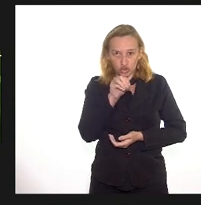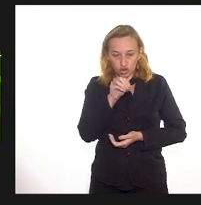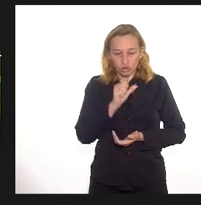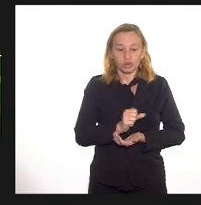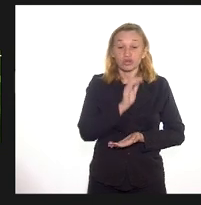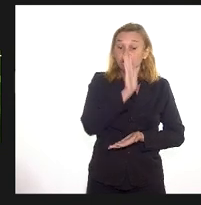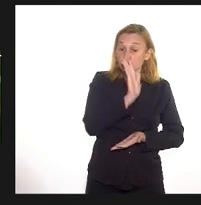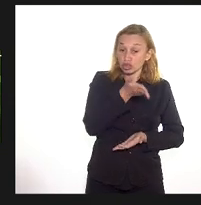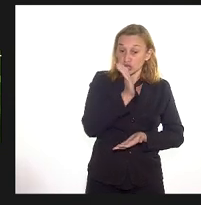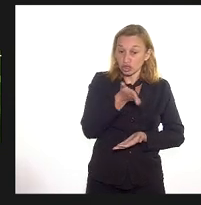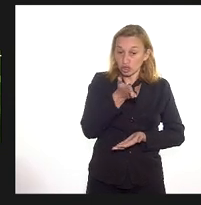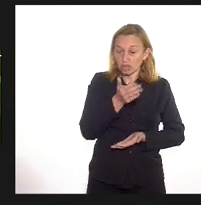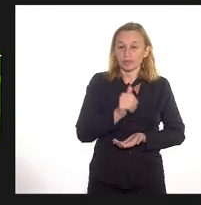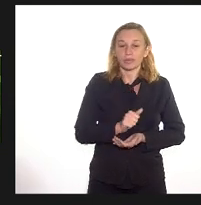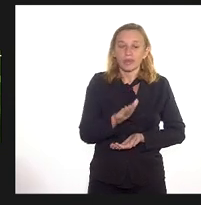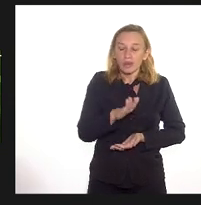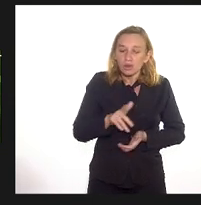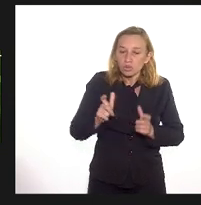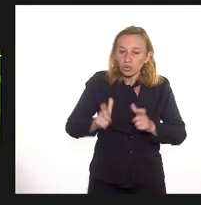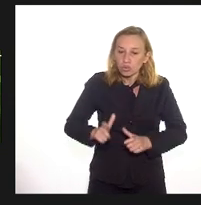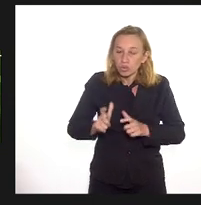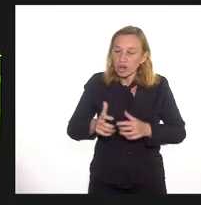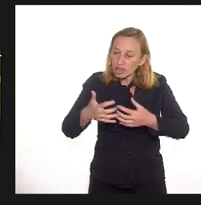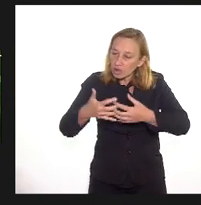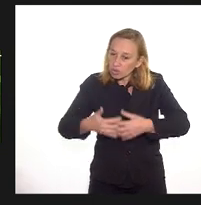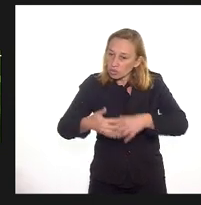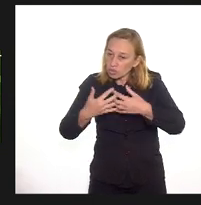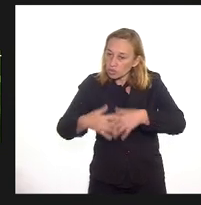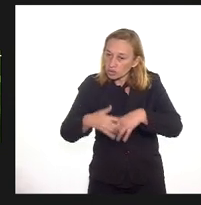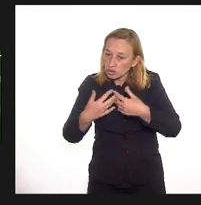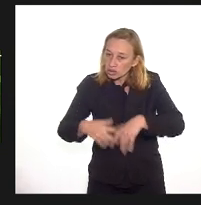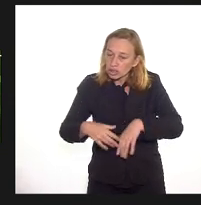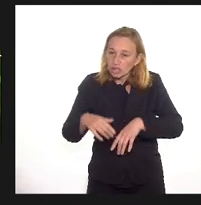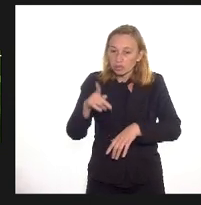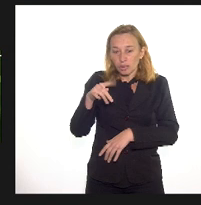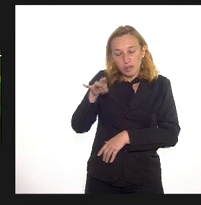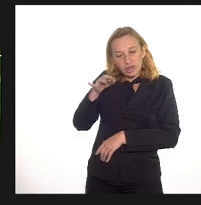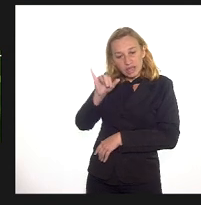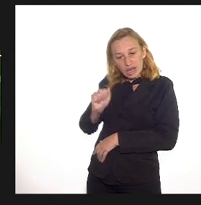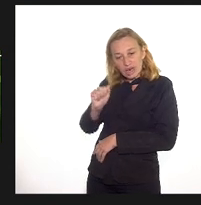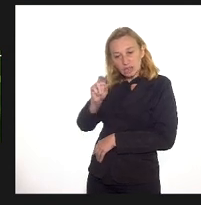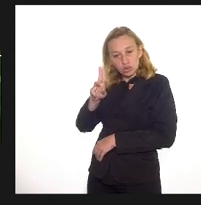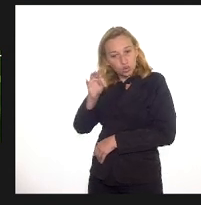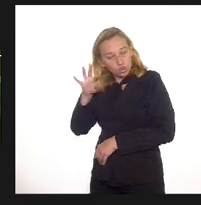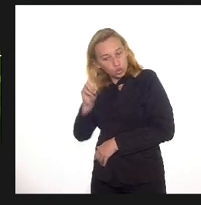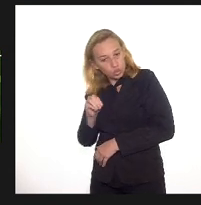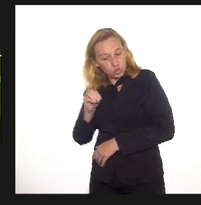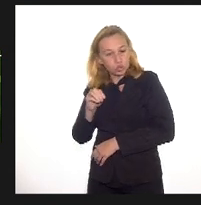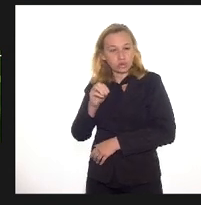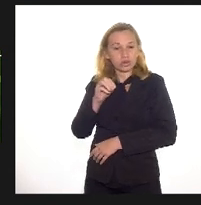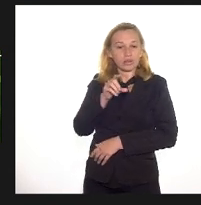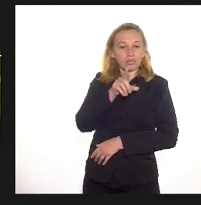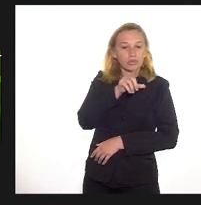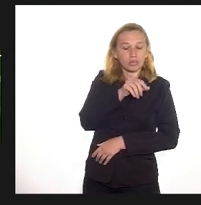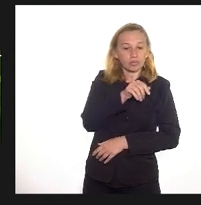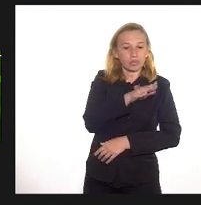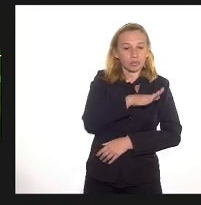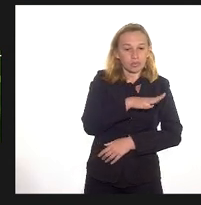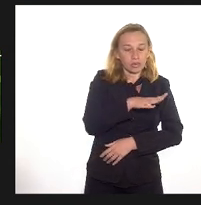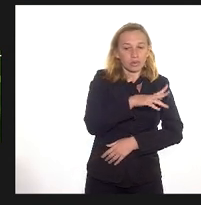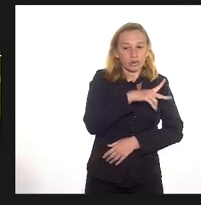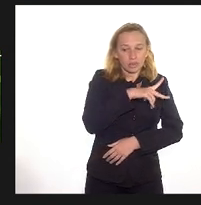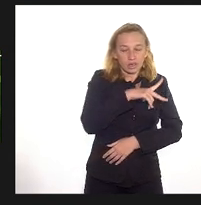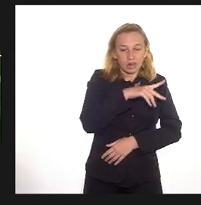Já a parte em que há confusão entre a propriedade do duto e a propriedade da molécula, o